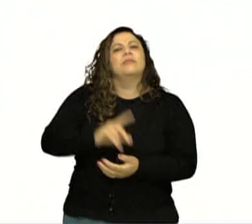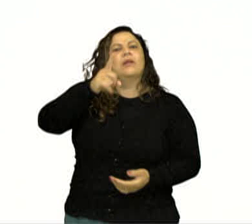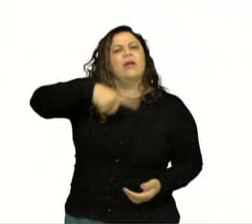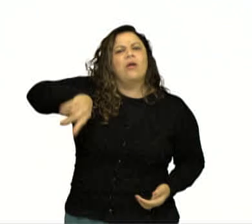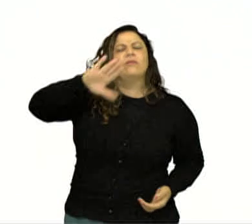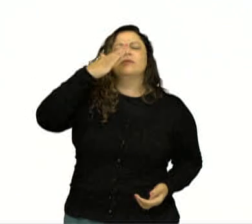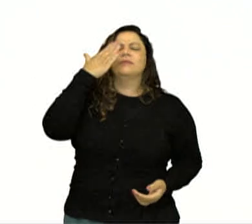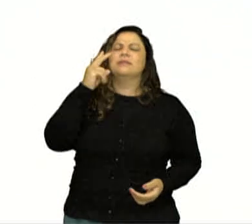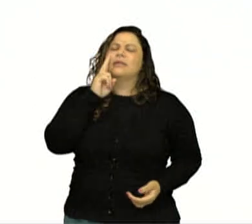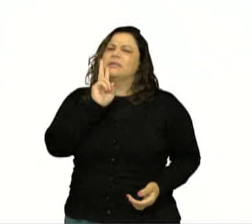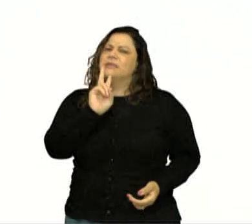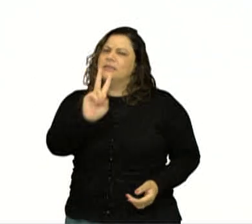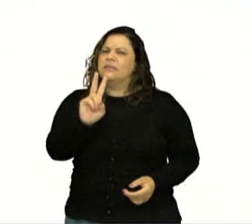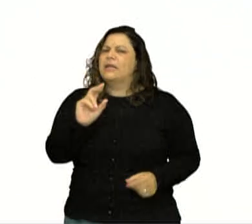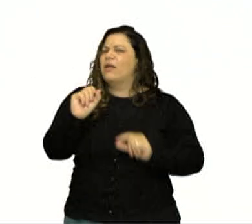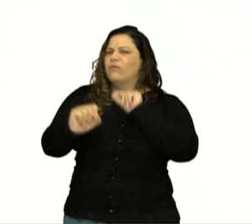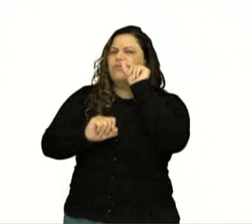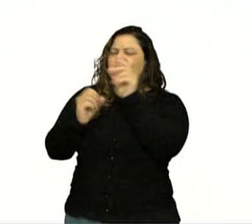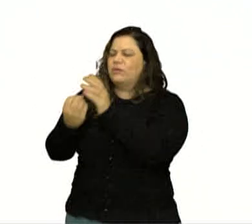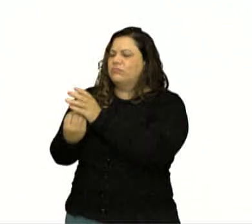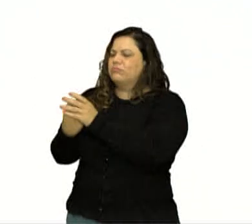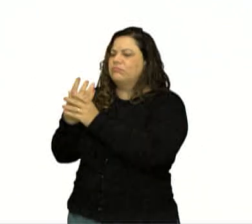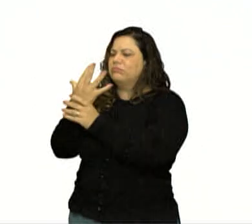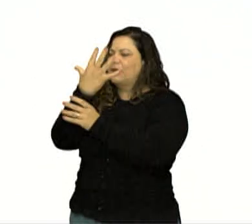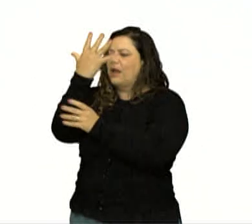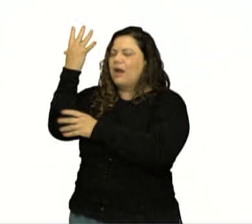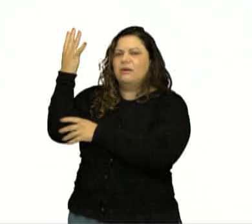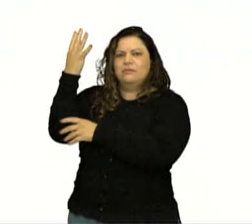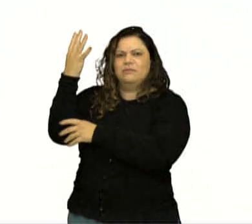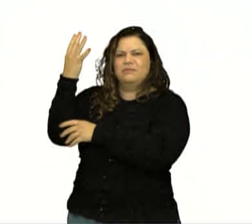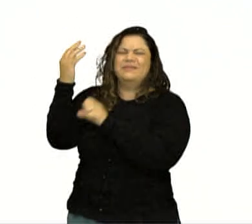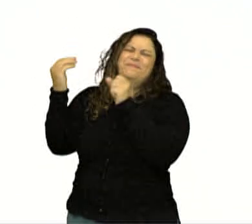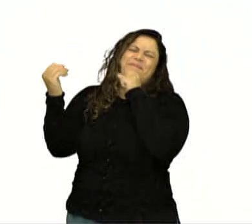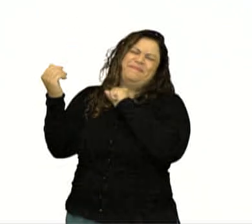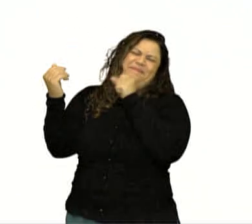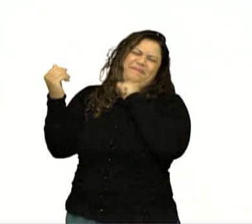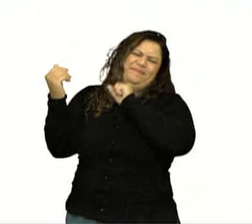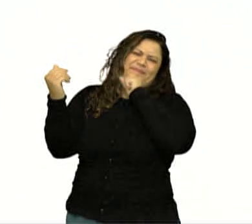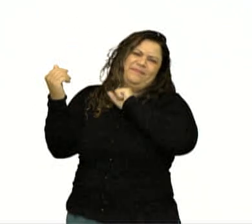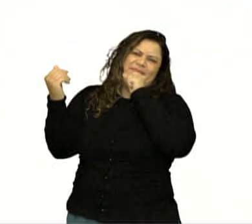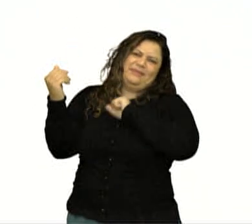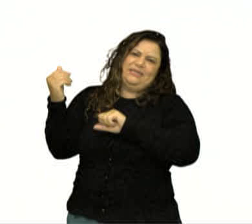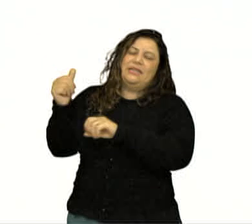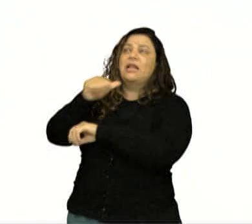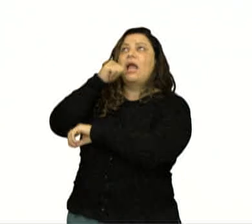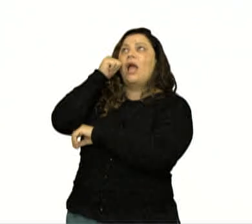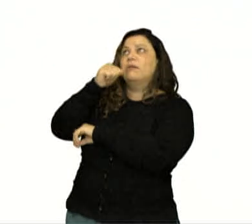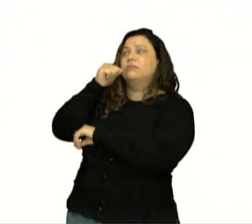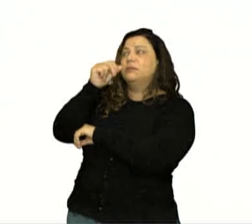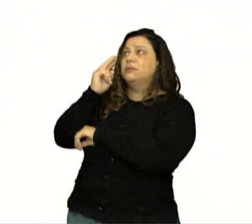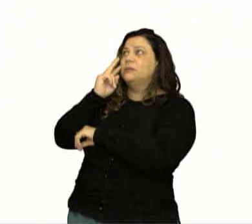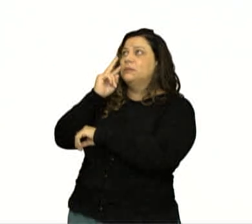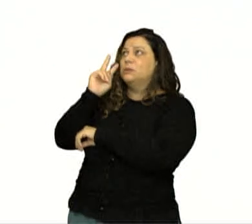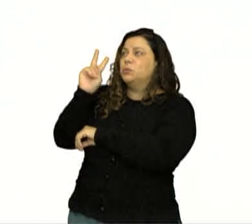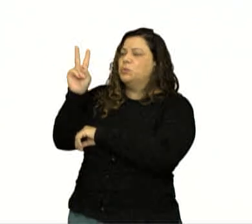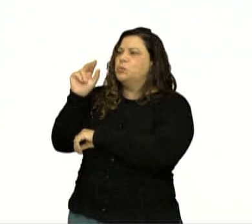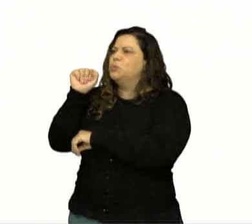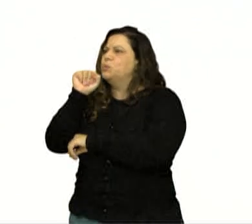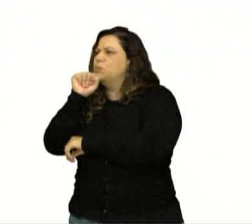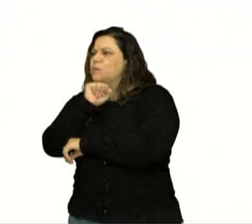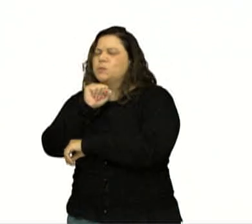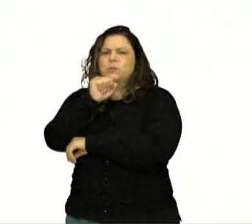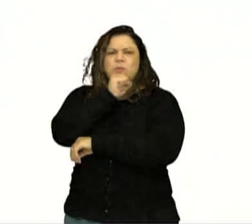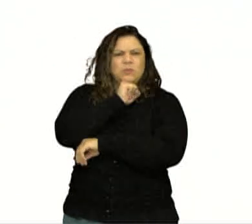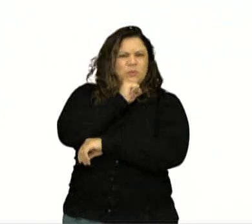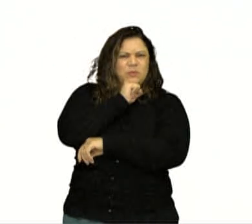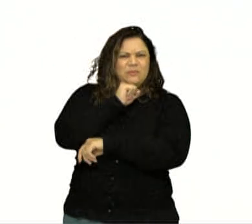árvore, Vivi? Ela é muito, muito velha. A menina olhou para mim, depois para a avó. Mais